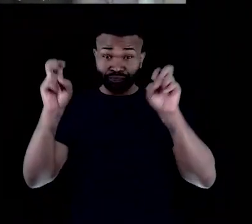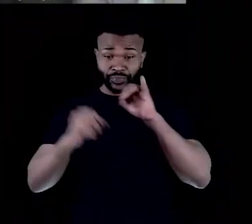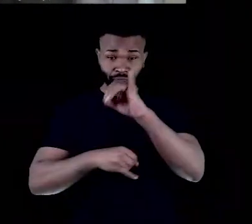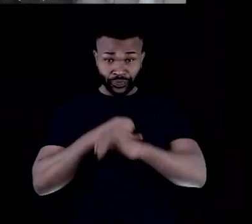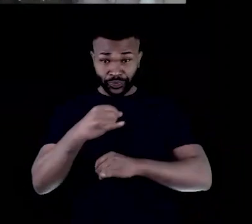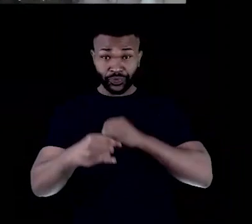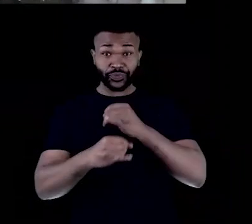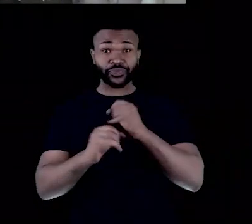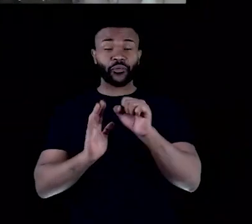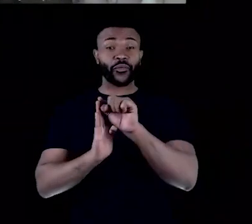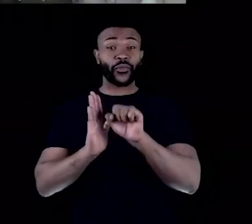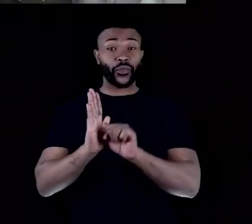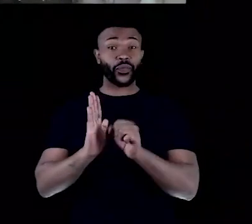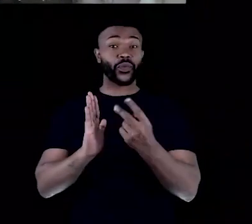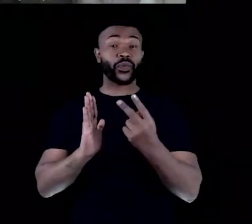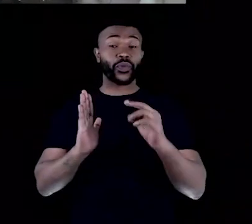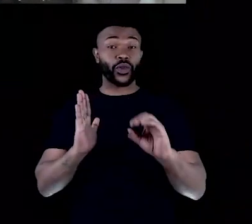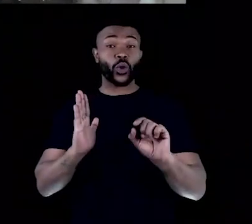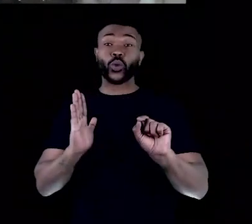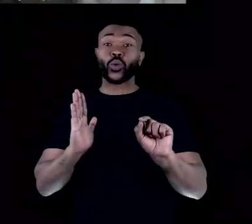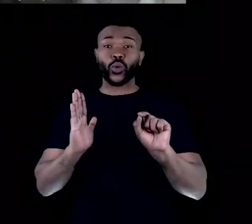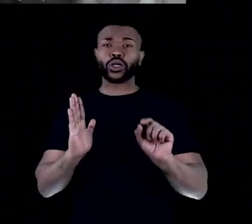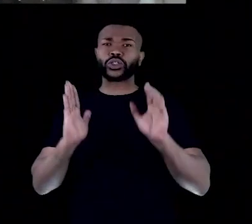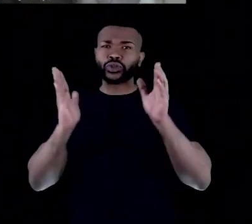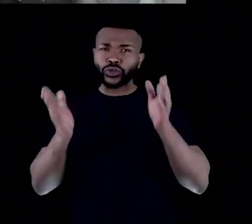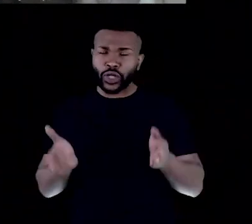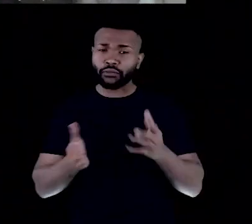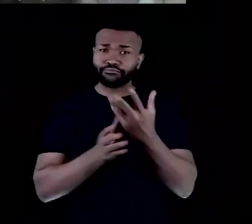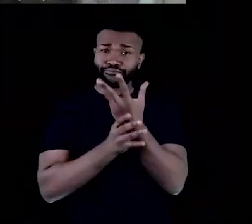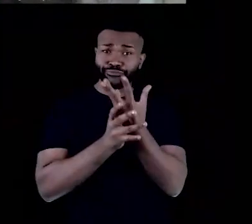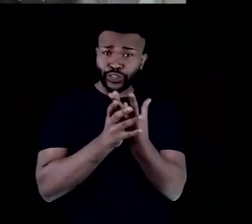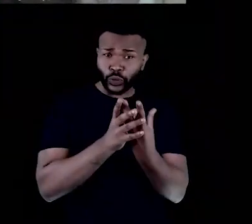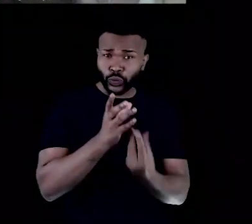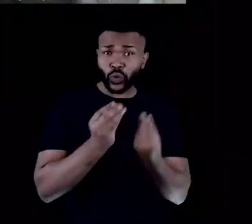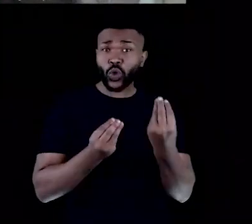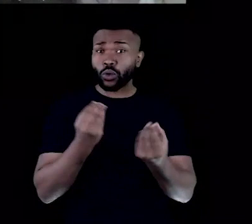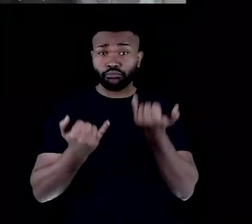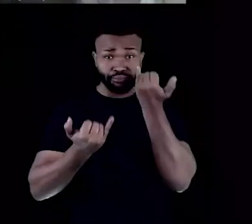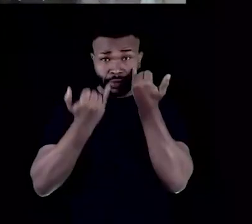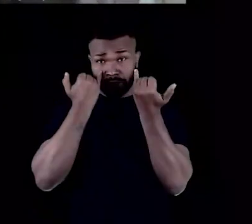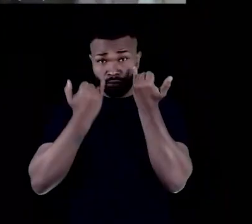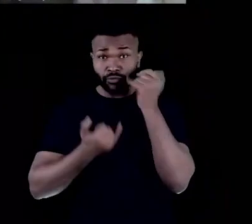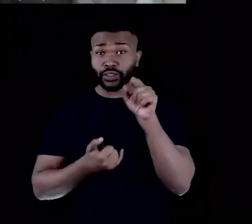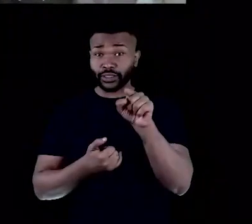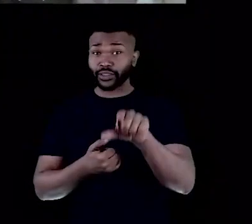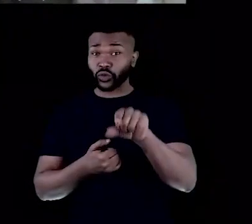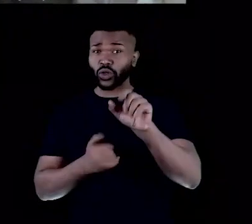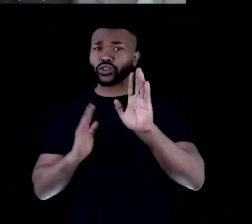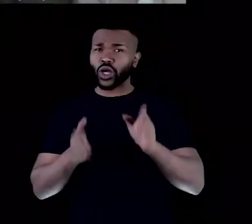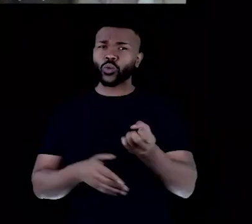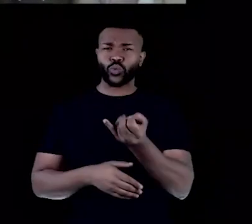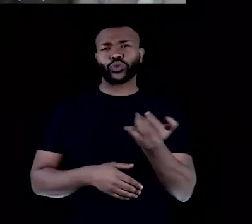internet no século XX foi que o filtro, né, como você seleciona as informações, porque a